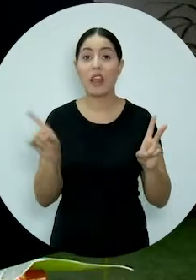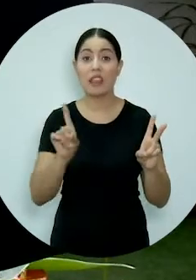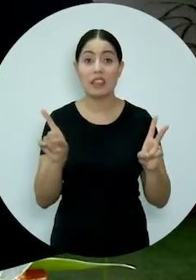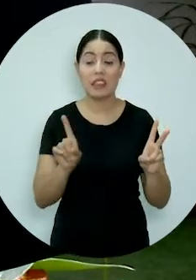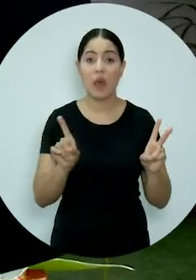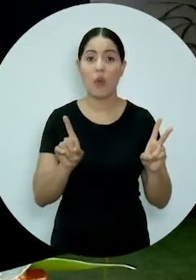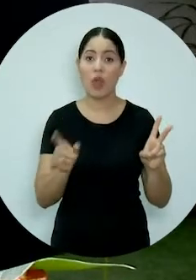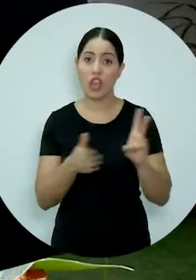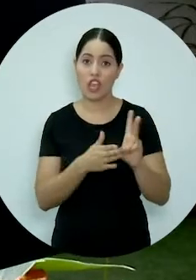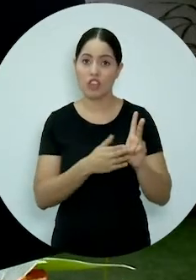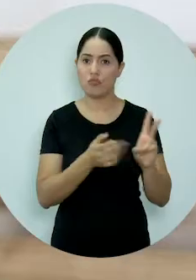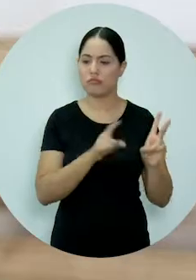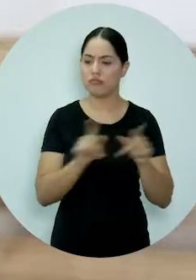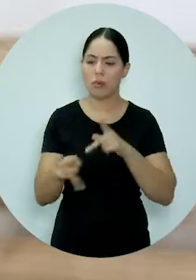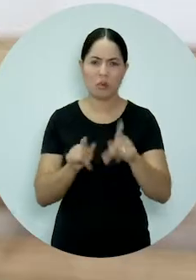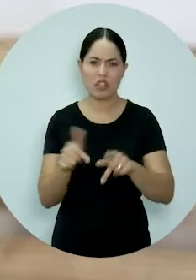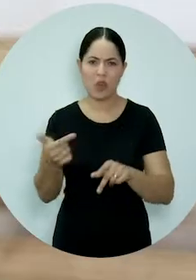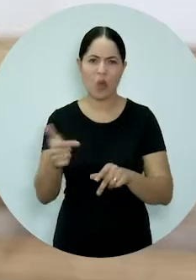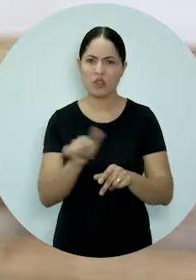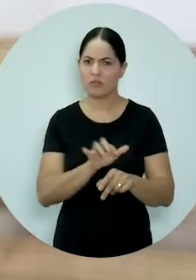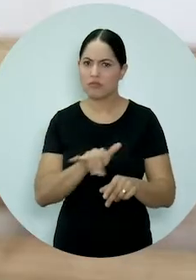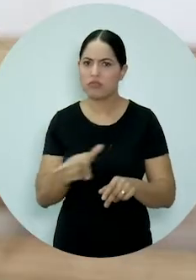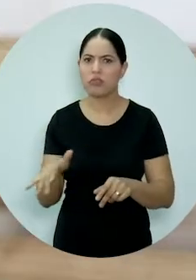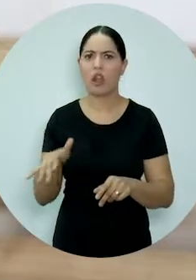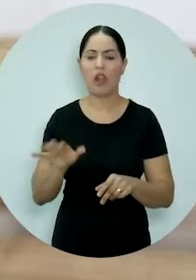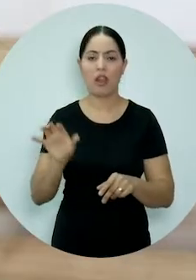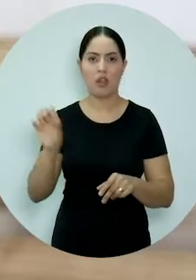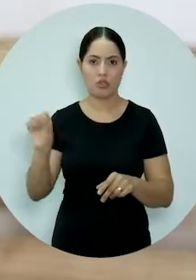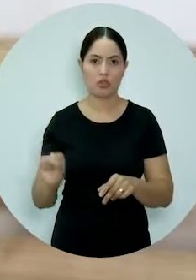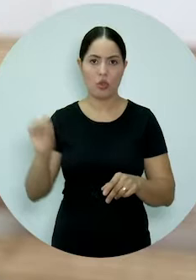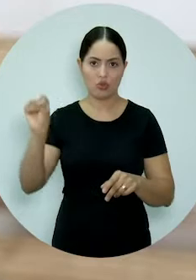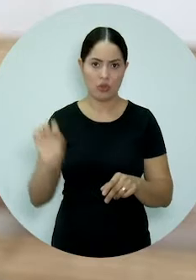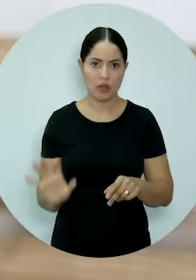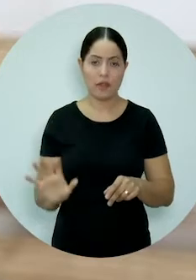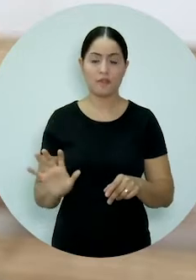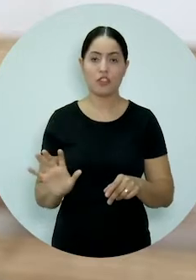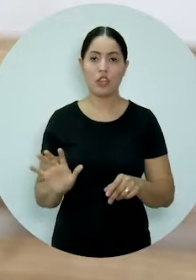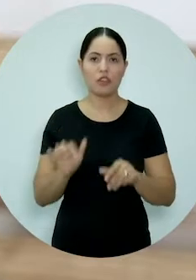da população não indígena, que foi efetivamente